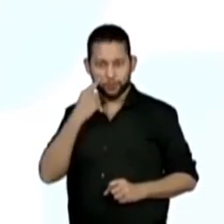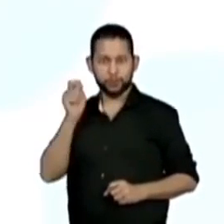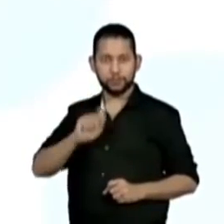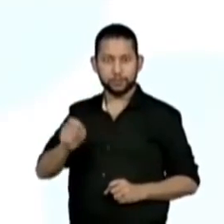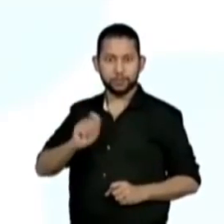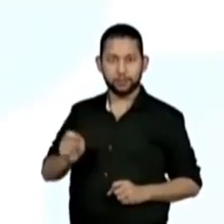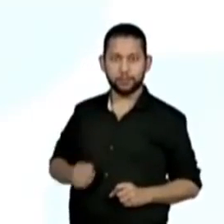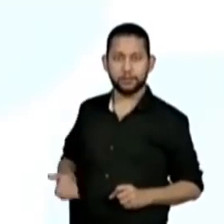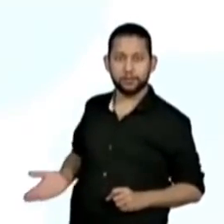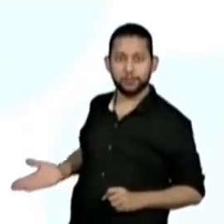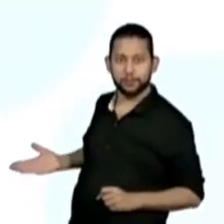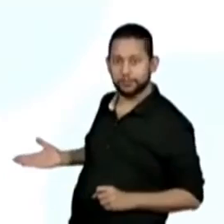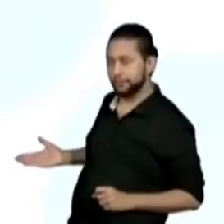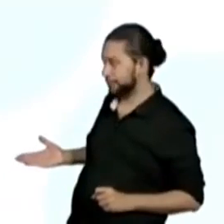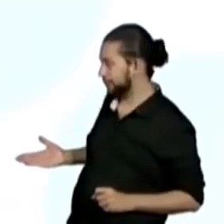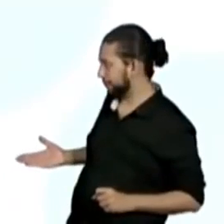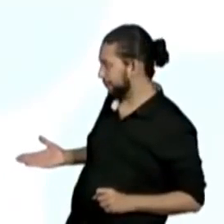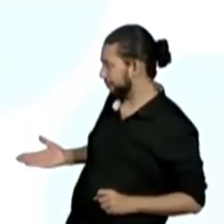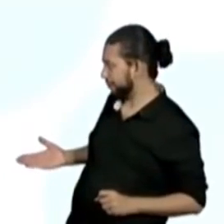já